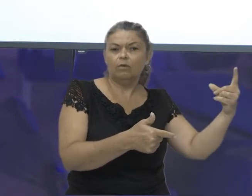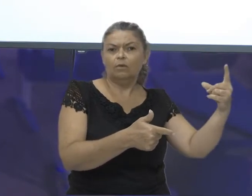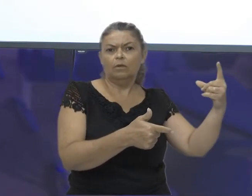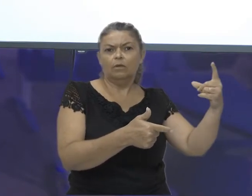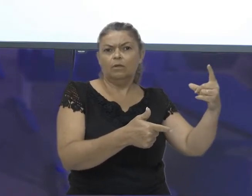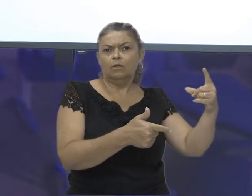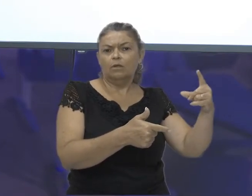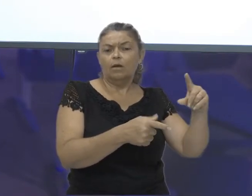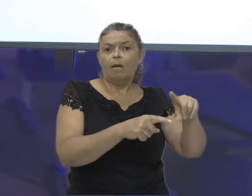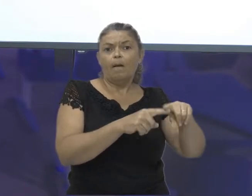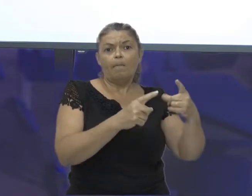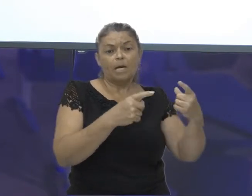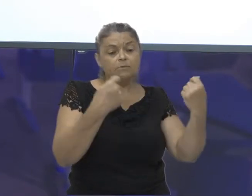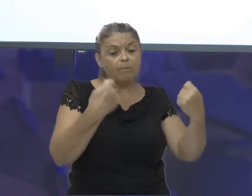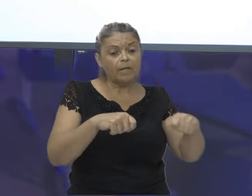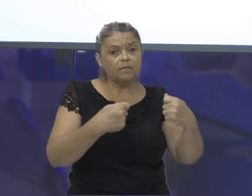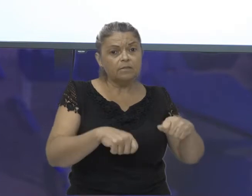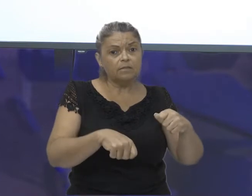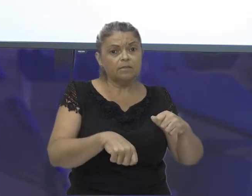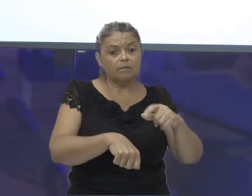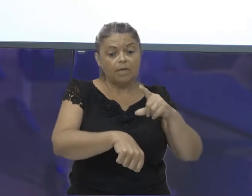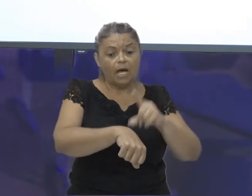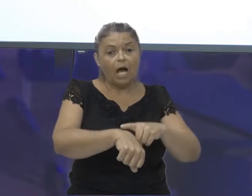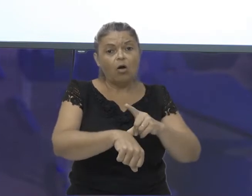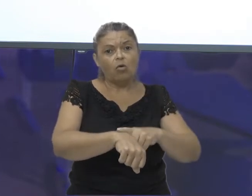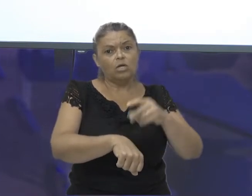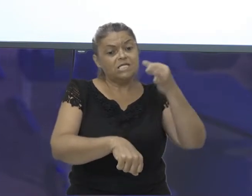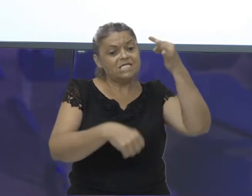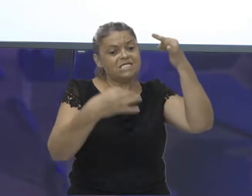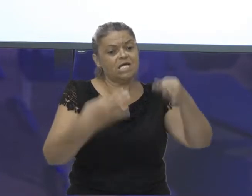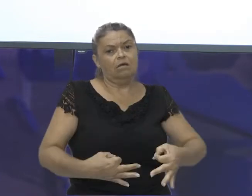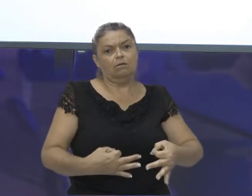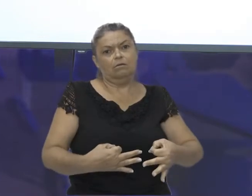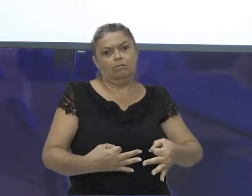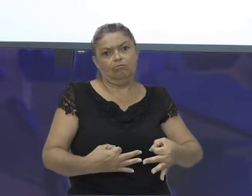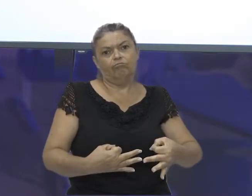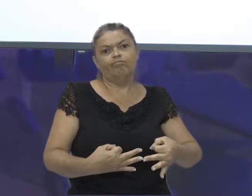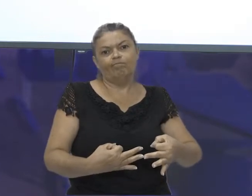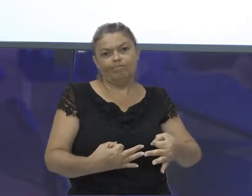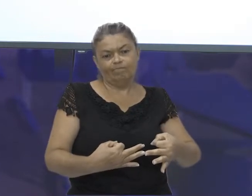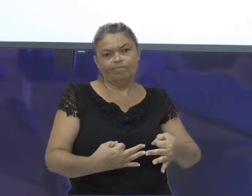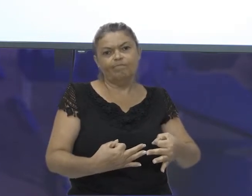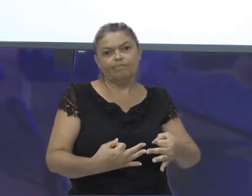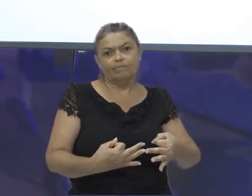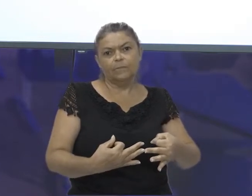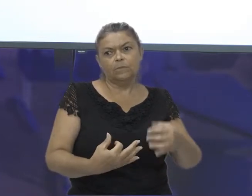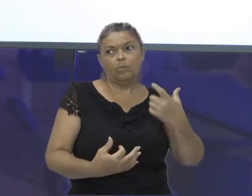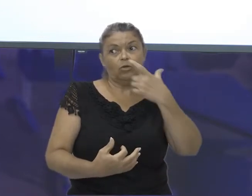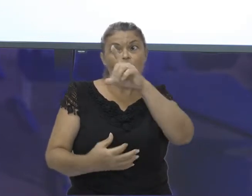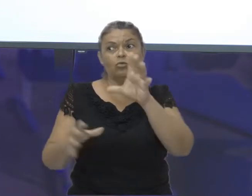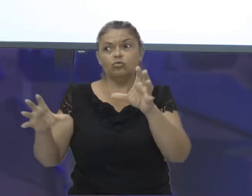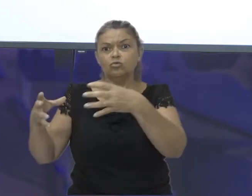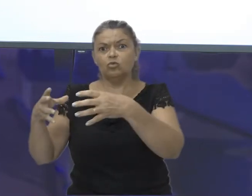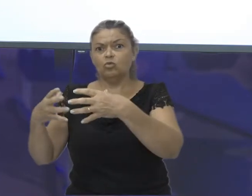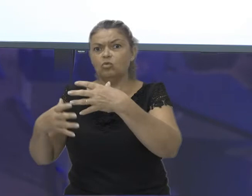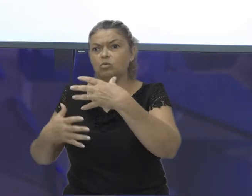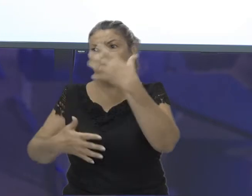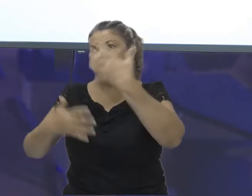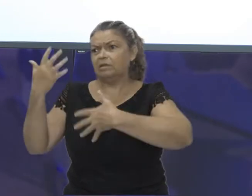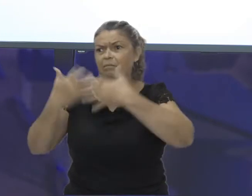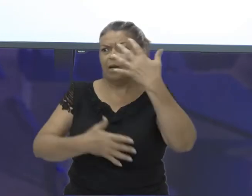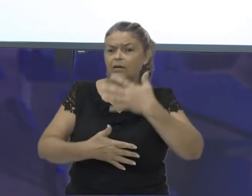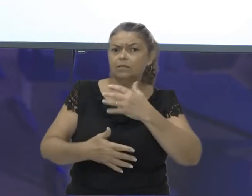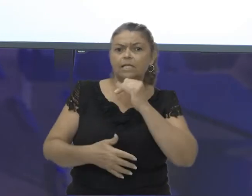espaço adequado para que não atrapalhe as outras aulas e não atrapalhe os outros grupos, exemplo, os grupos